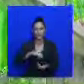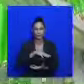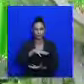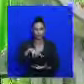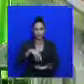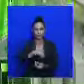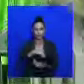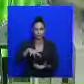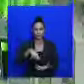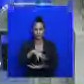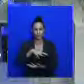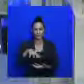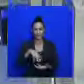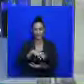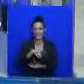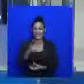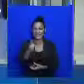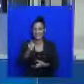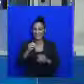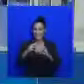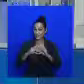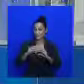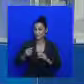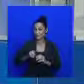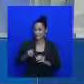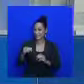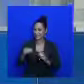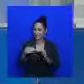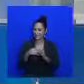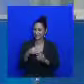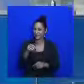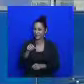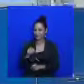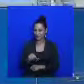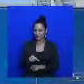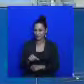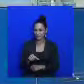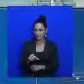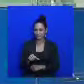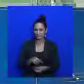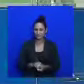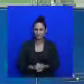Globo recarregado embaralhando 10 bolas numeradas de 0 a 9